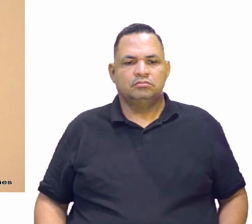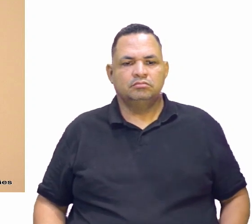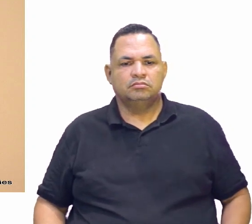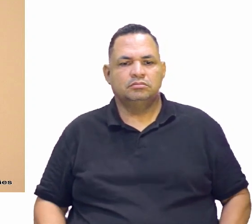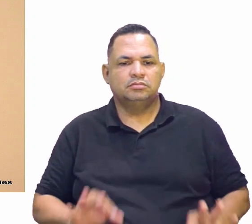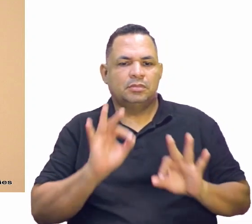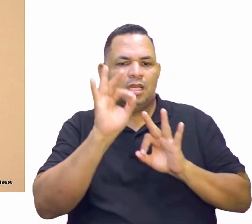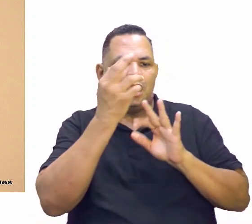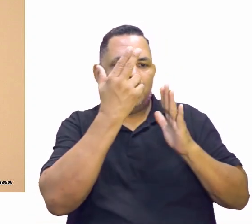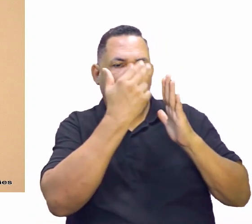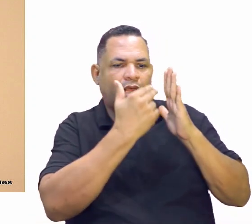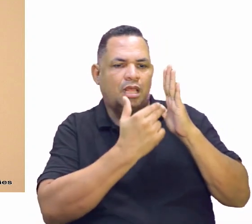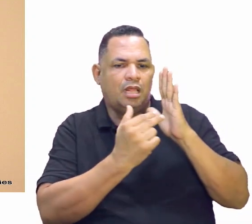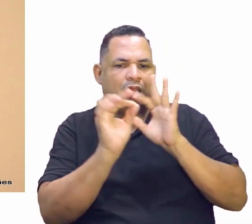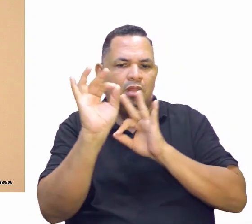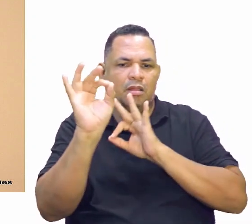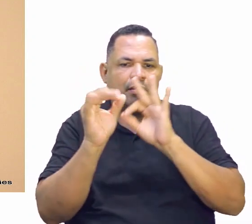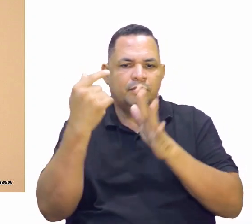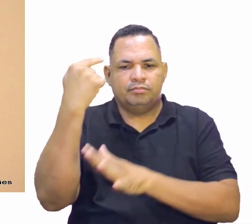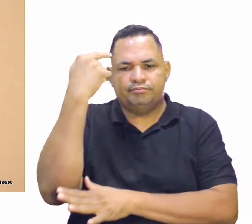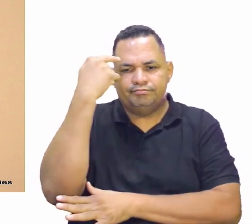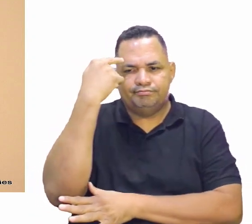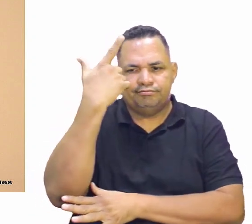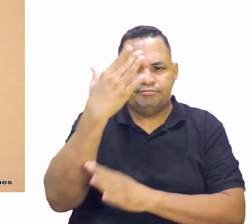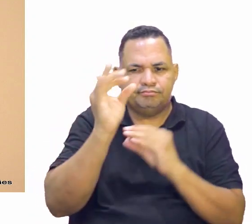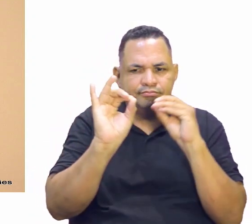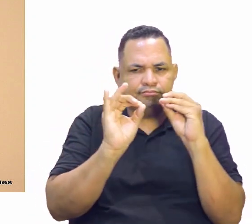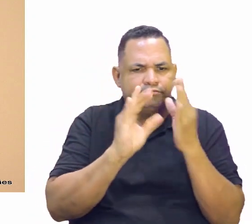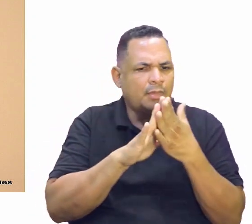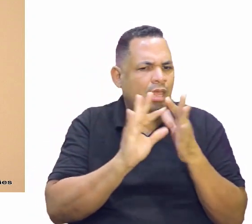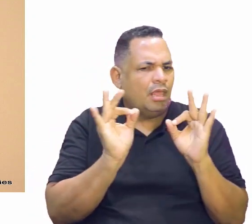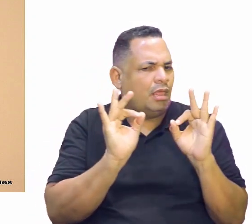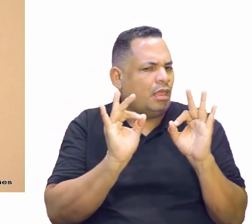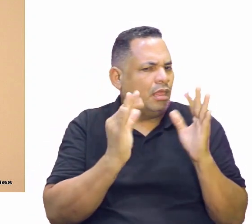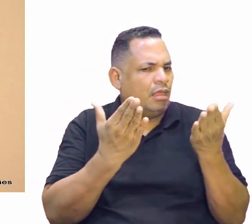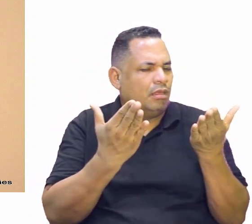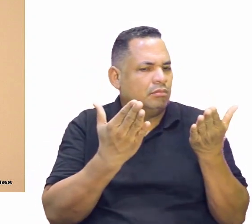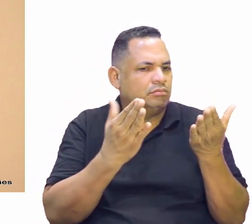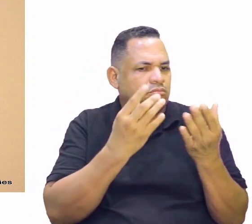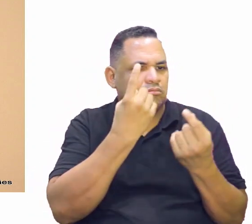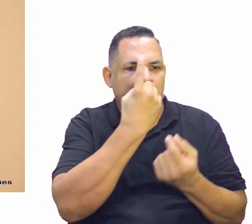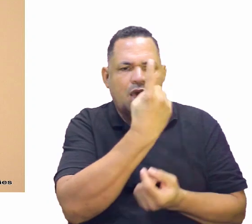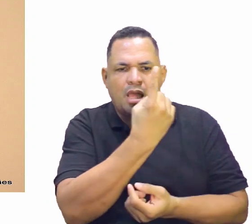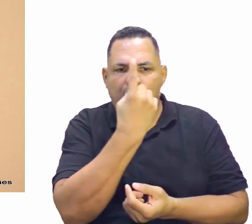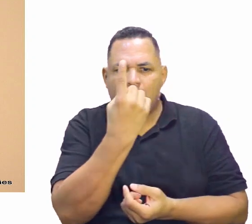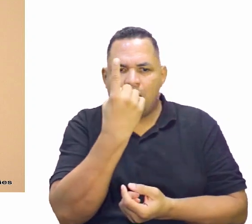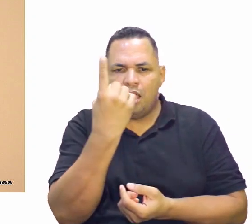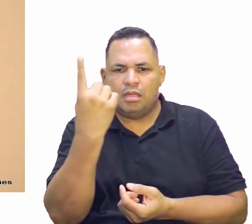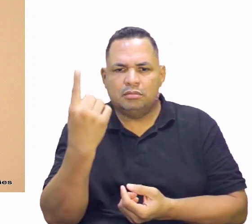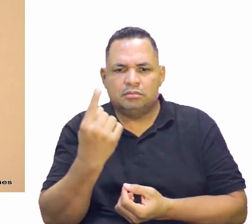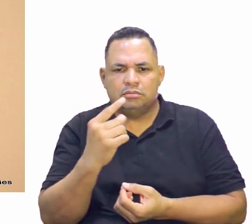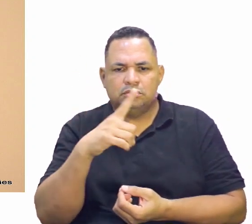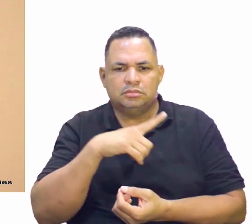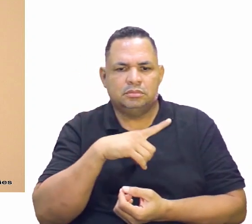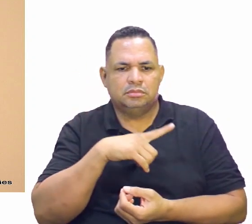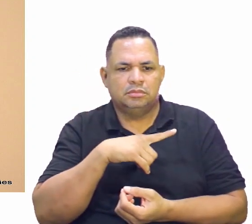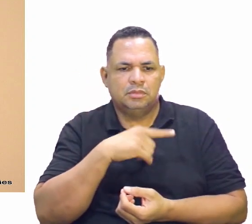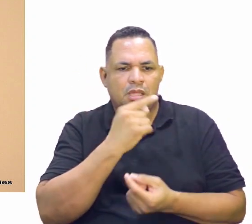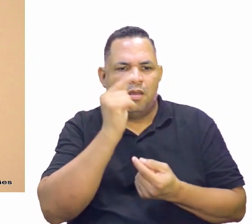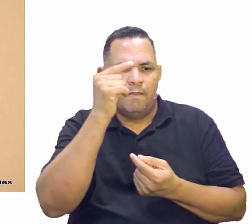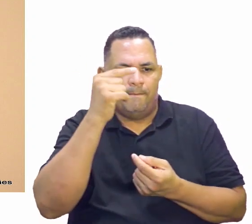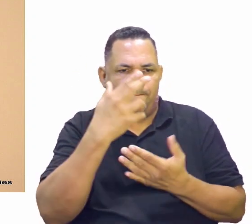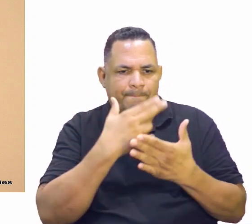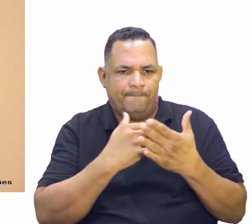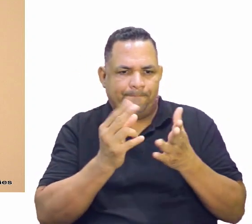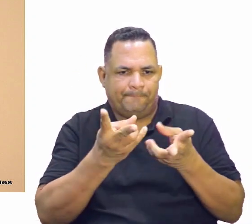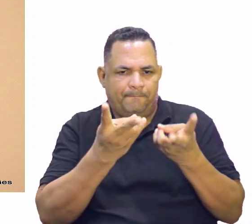das formas que você vai pensar, isso aqui não tem nada com nada. Vai ter em cada uma dessas vanguardas, em cada um item, você